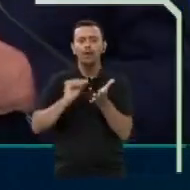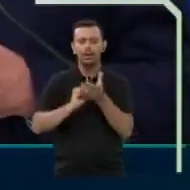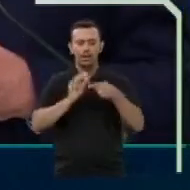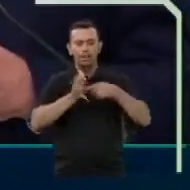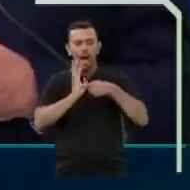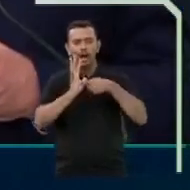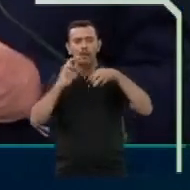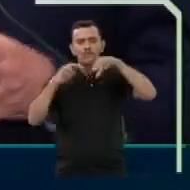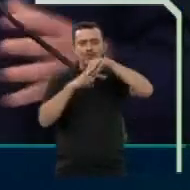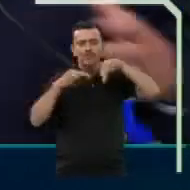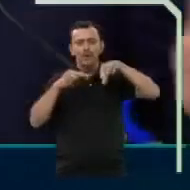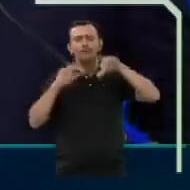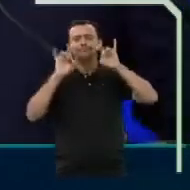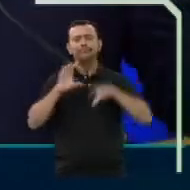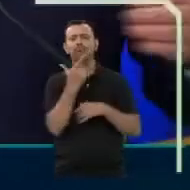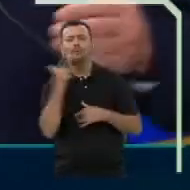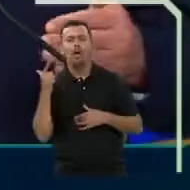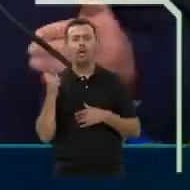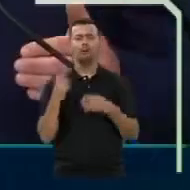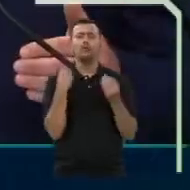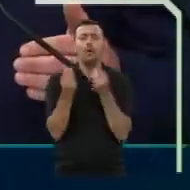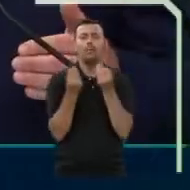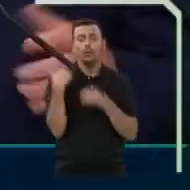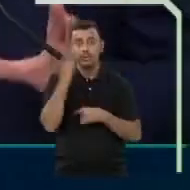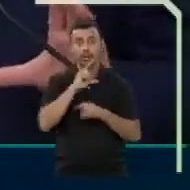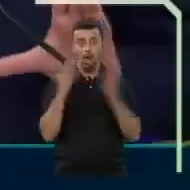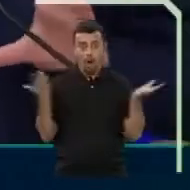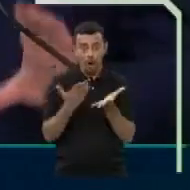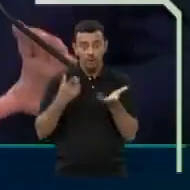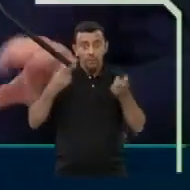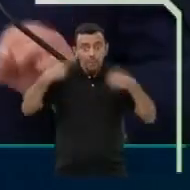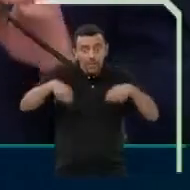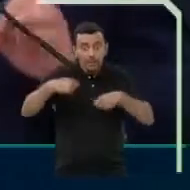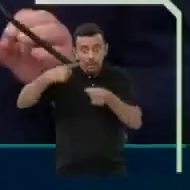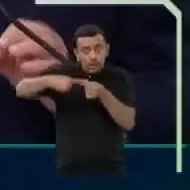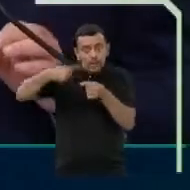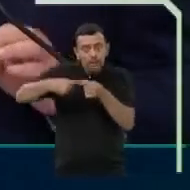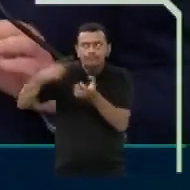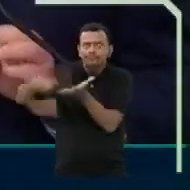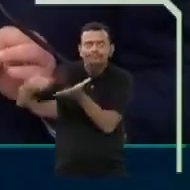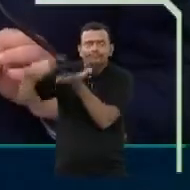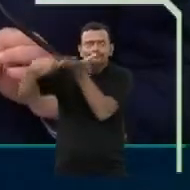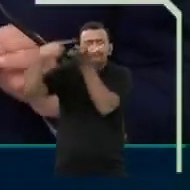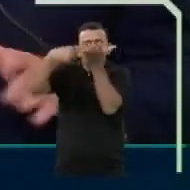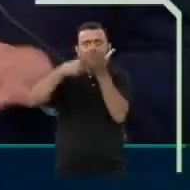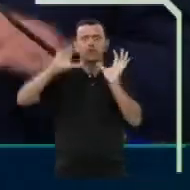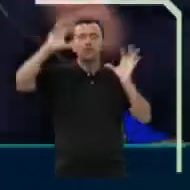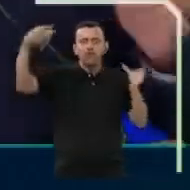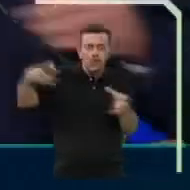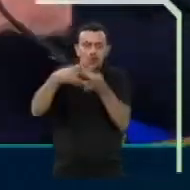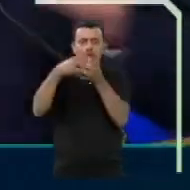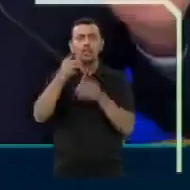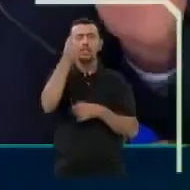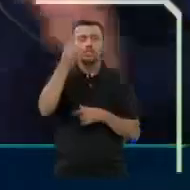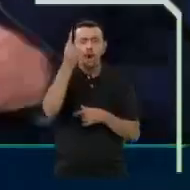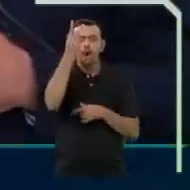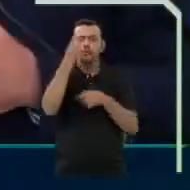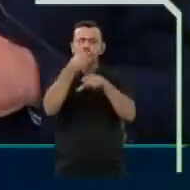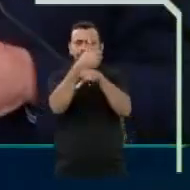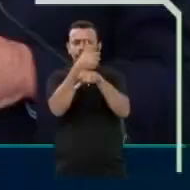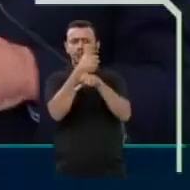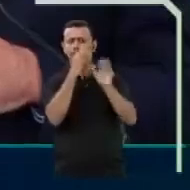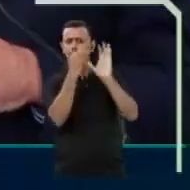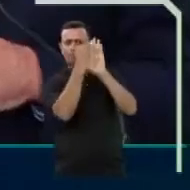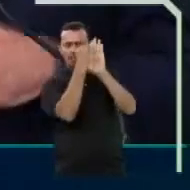que é que nós pretendemos fazer? Organizar conjuntos de municípios e estabelecer 12 especialidades, que são aquelas que resolvem